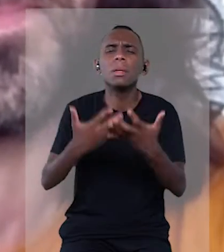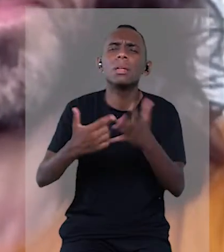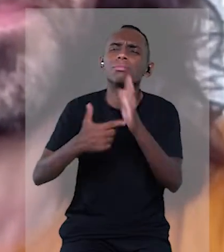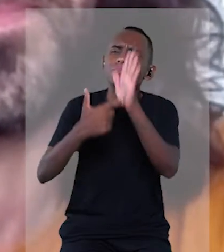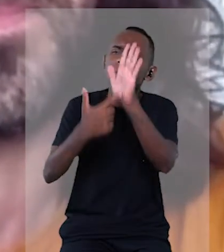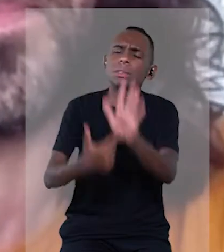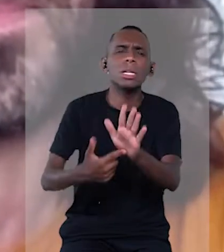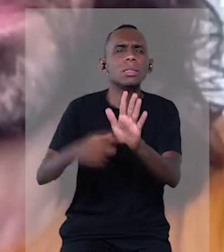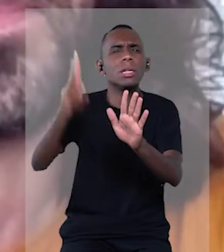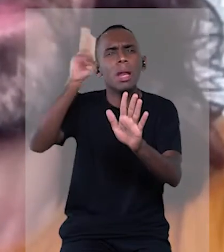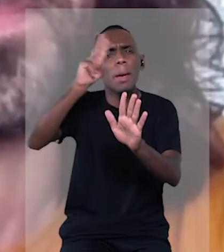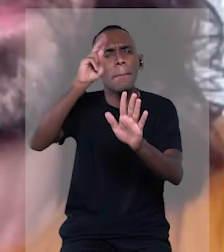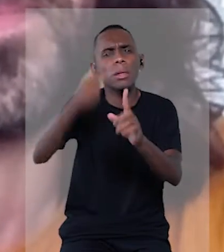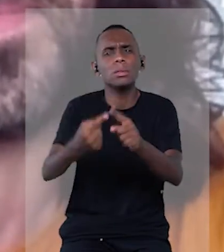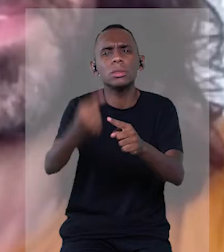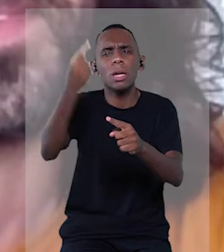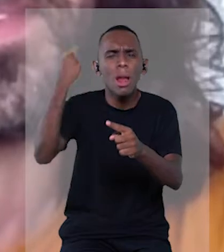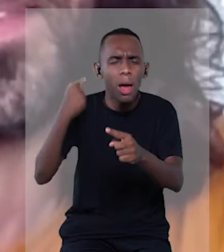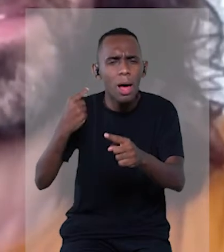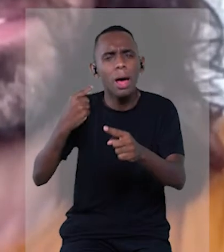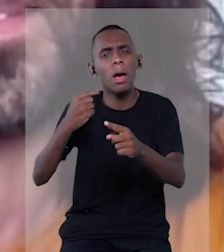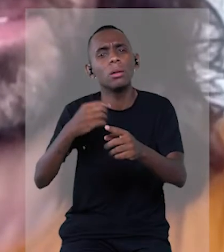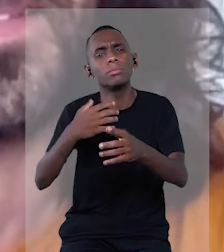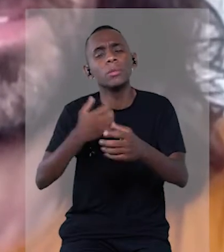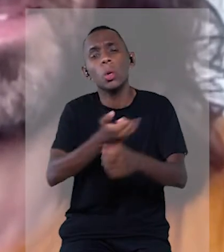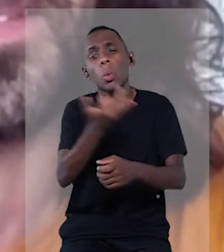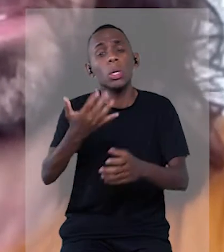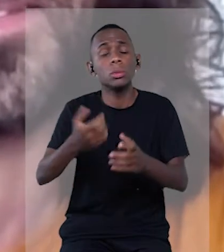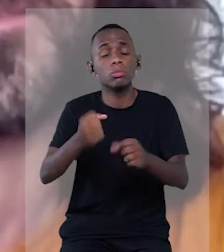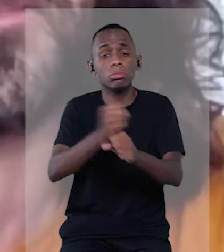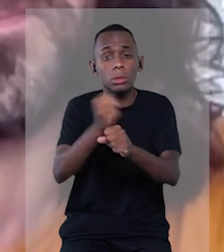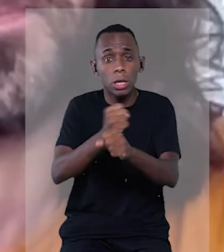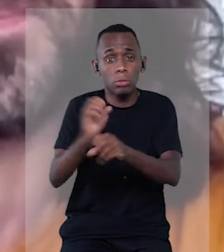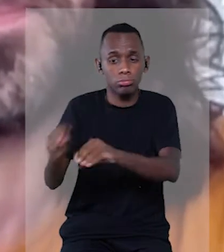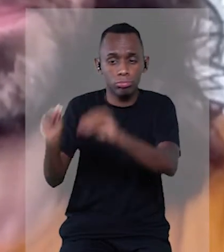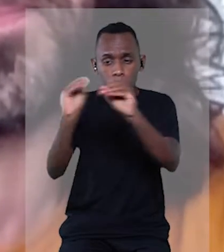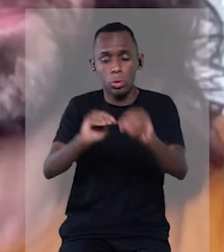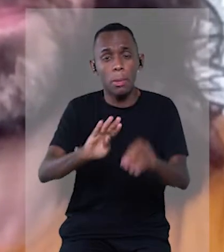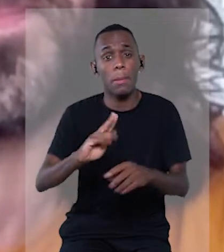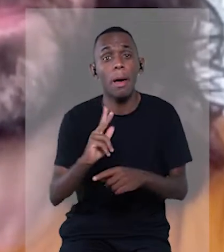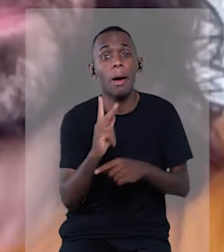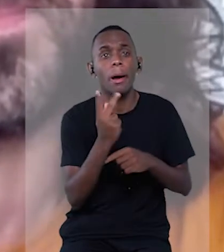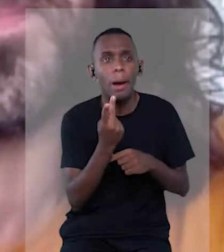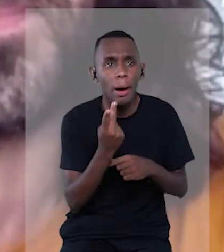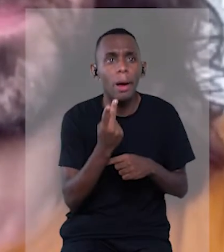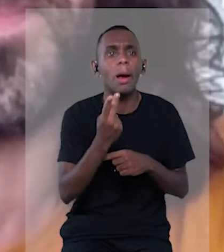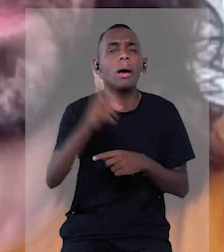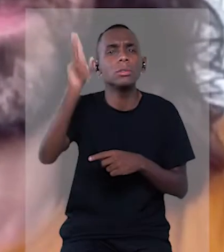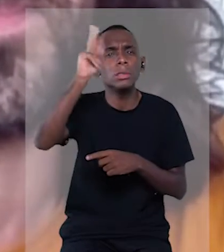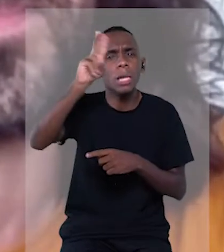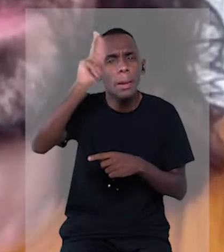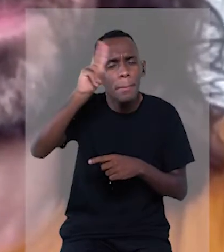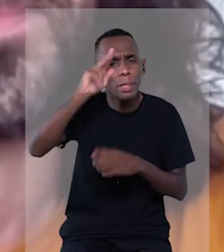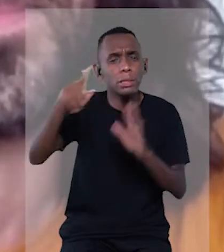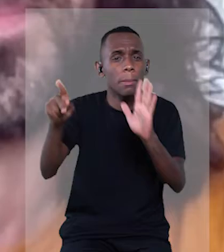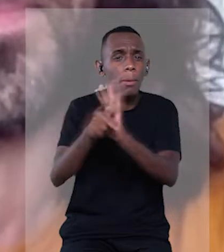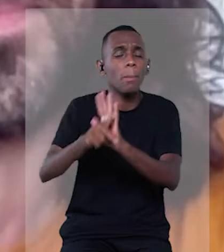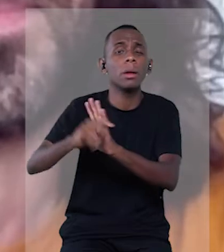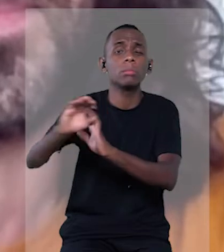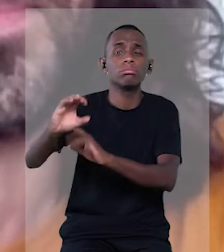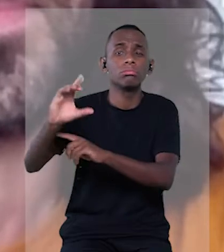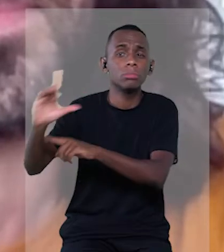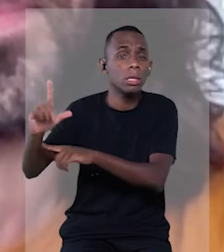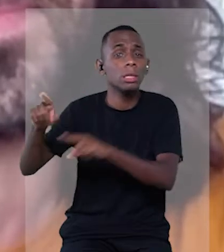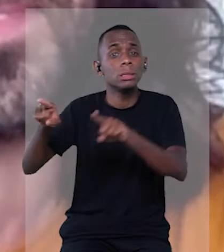ali da cidade, há quantos anos você mora já em Belo Horizonte, mas e também contar a respeito das suas memórias na cidade de Lafayette,